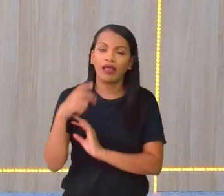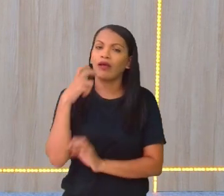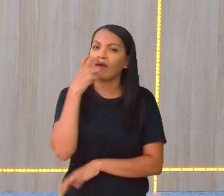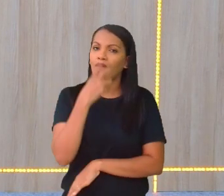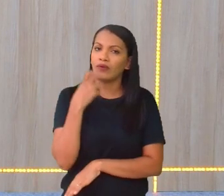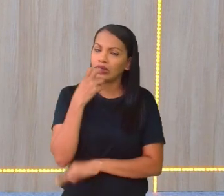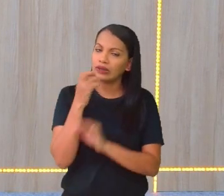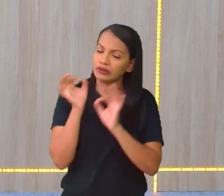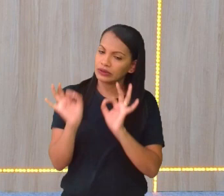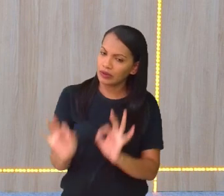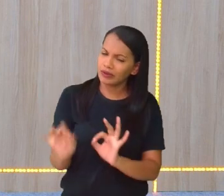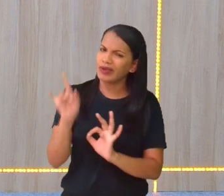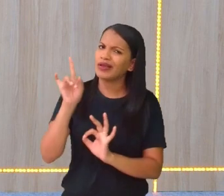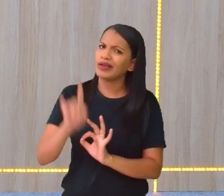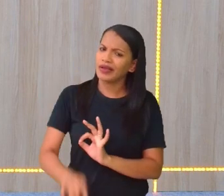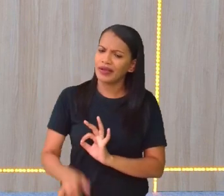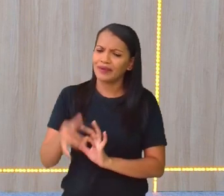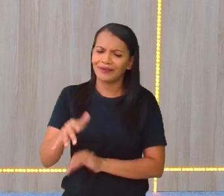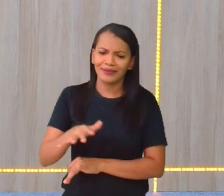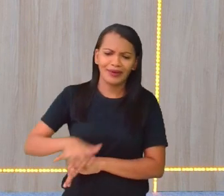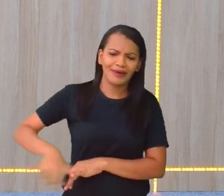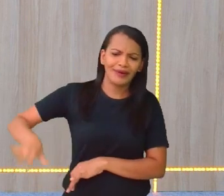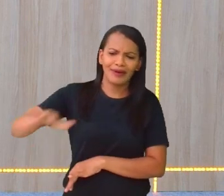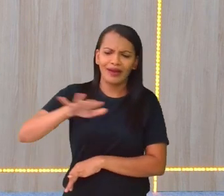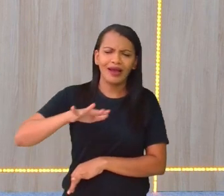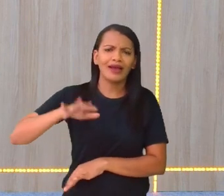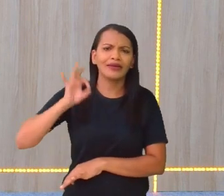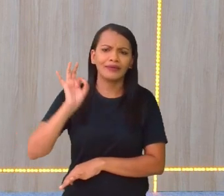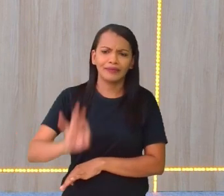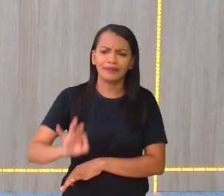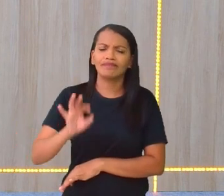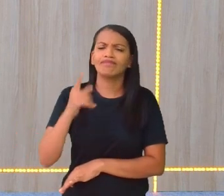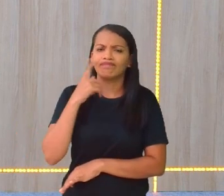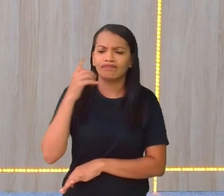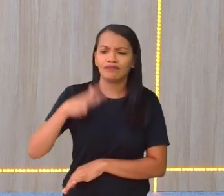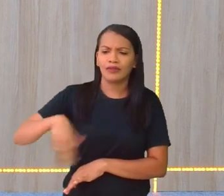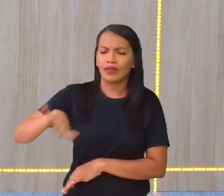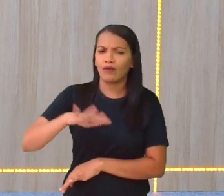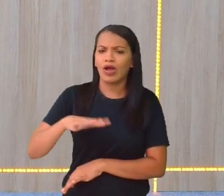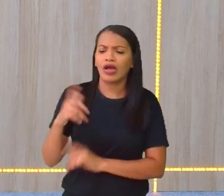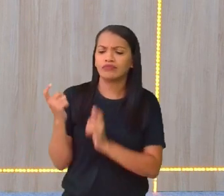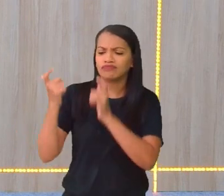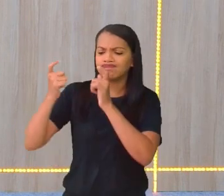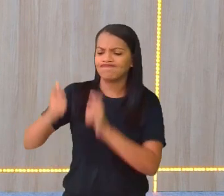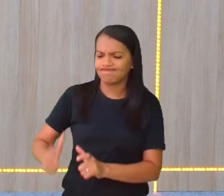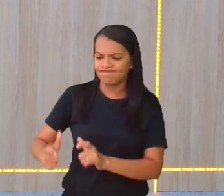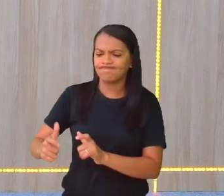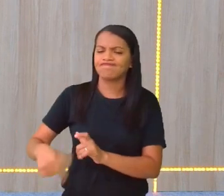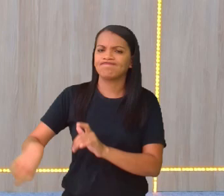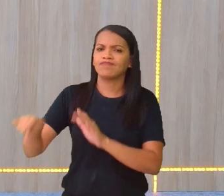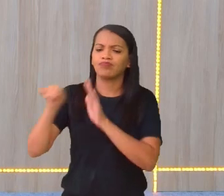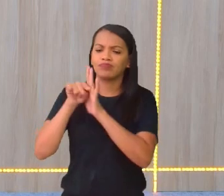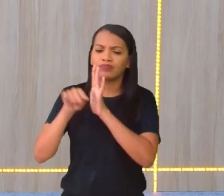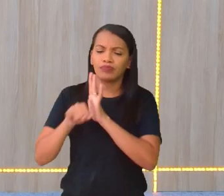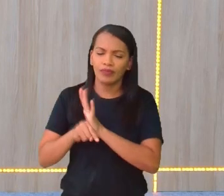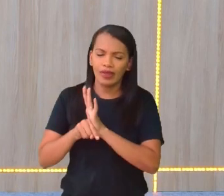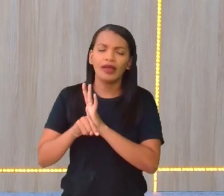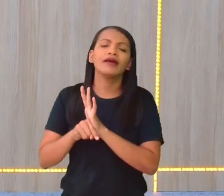orais. É uma área, não é? É um eixo, uma área da língua portuguesa, um eixo da língua